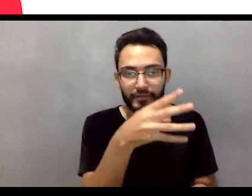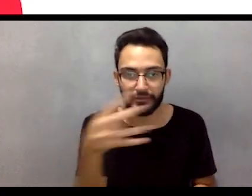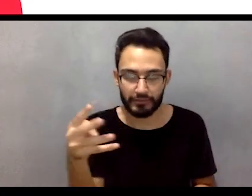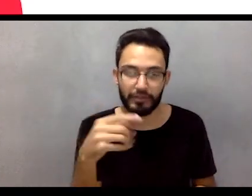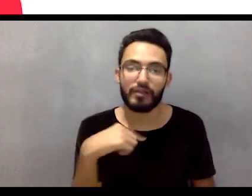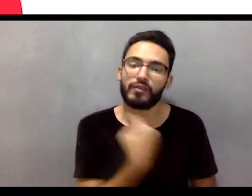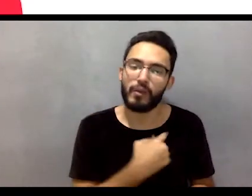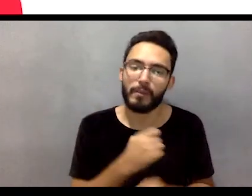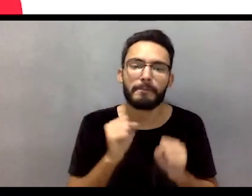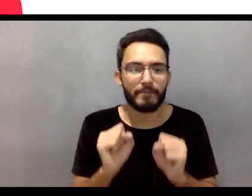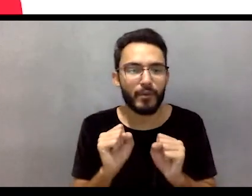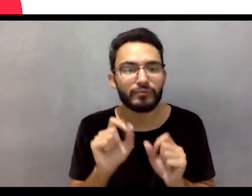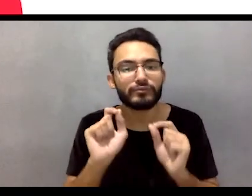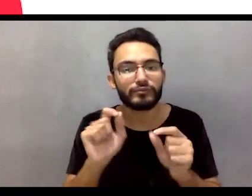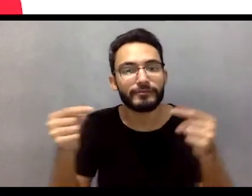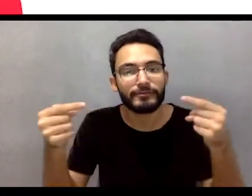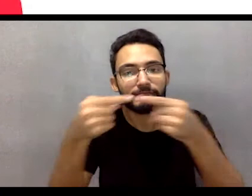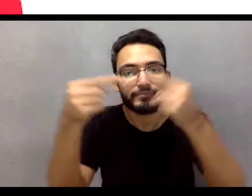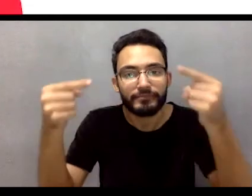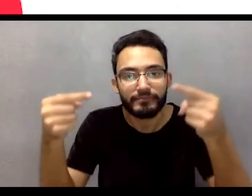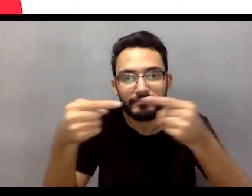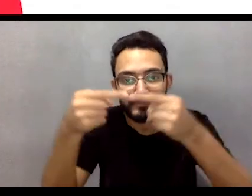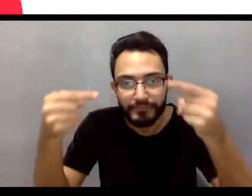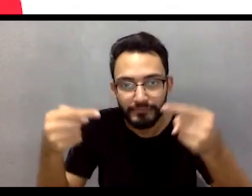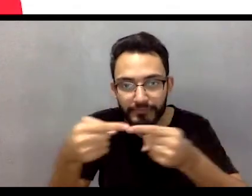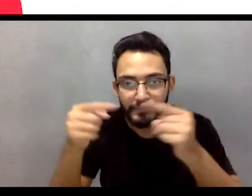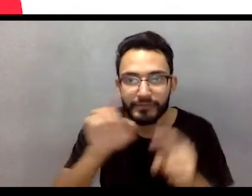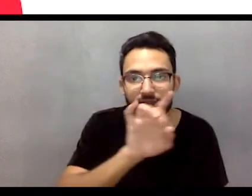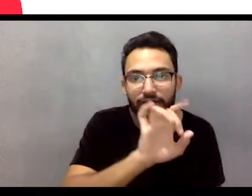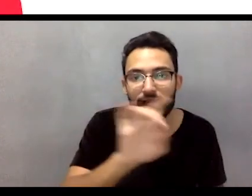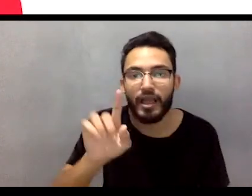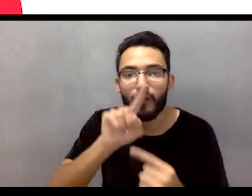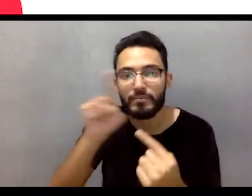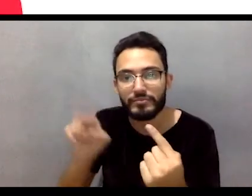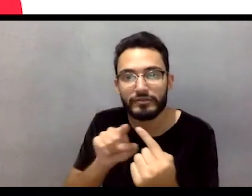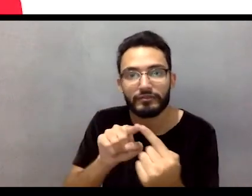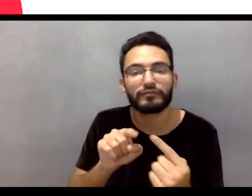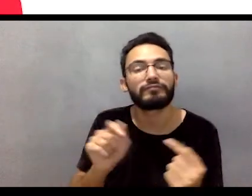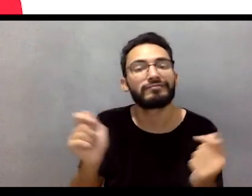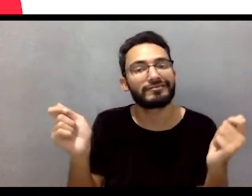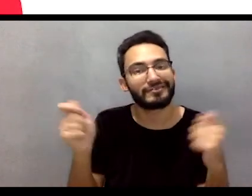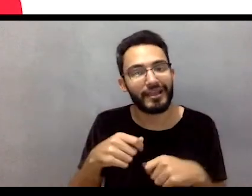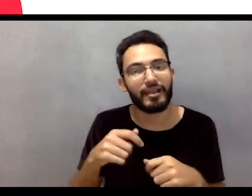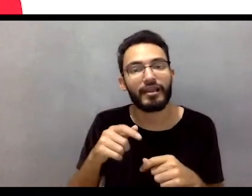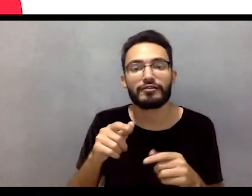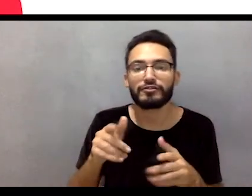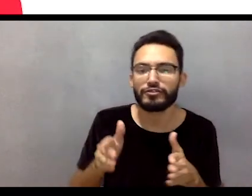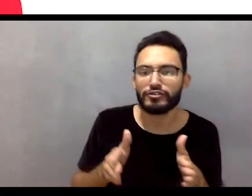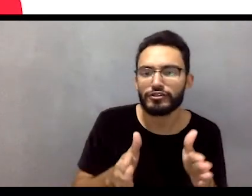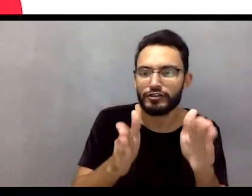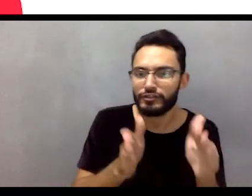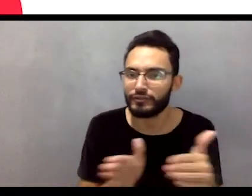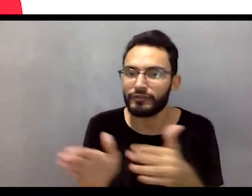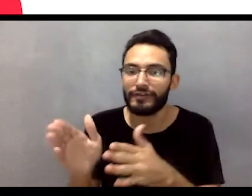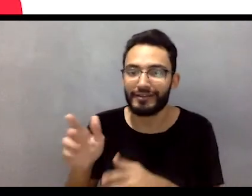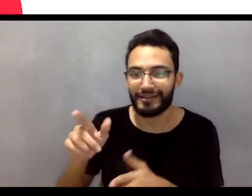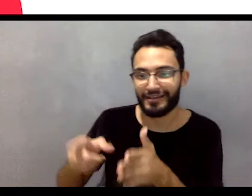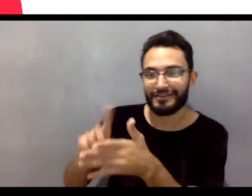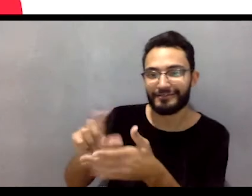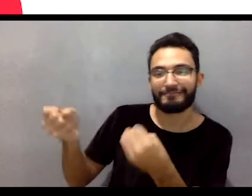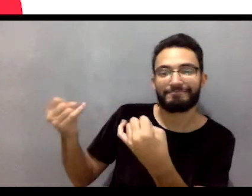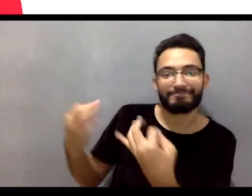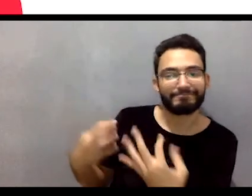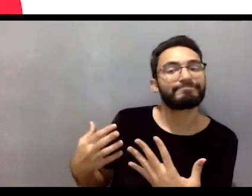gente pode linká-los diretamente com os objetivos, aqueles direcionadores que a gente falou.